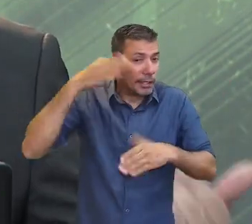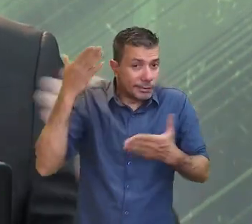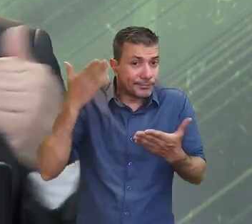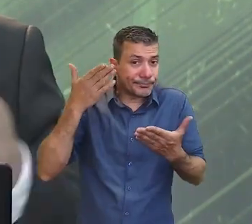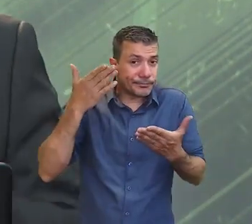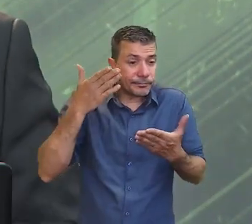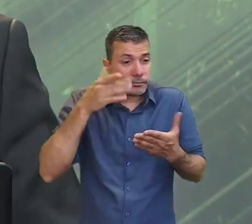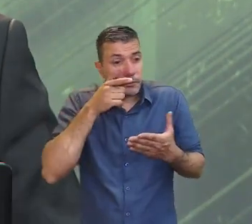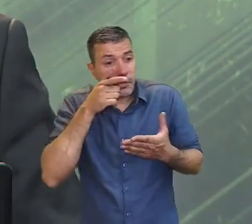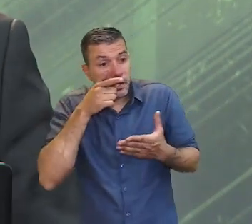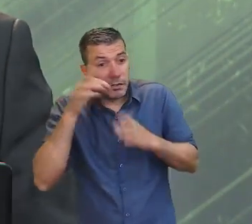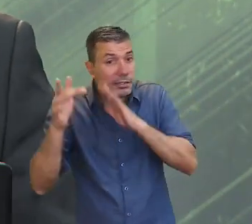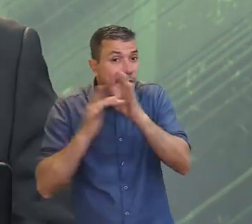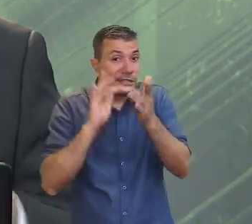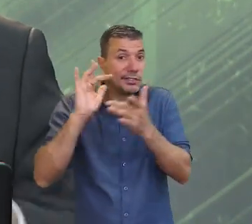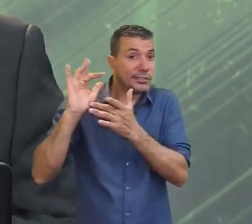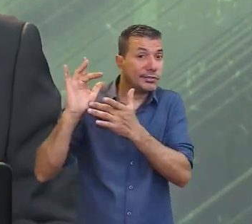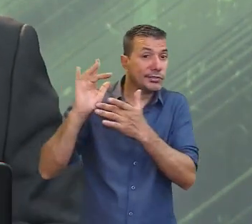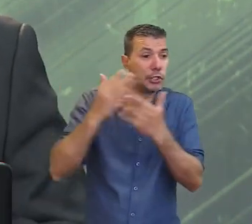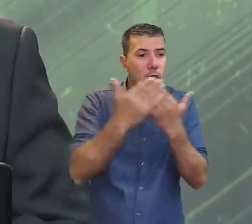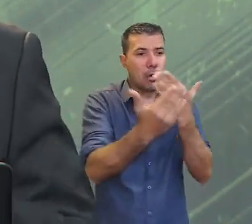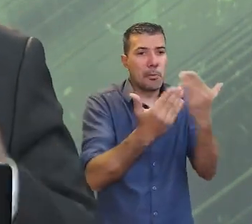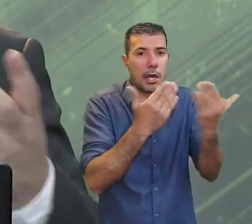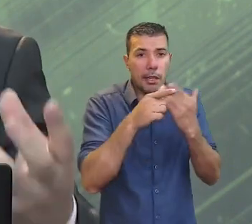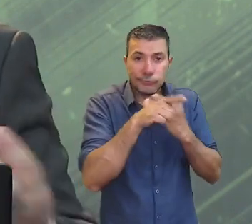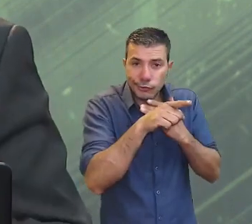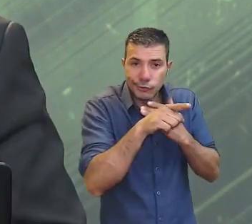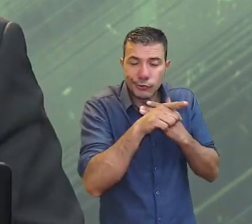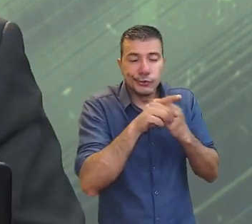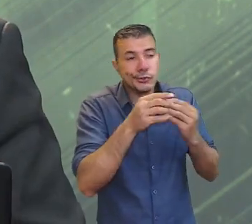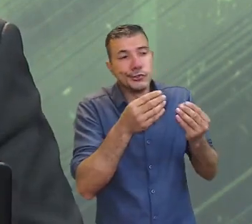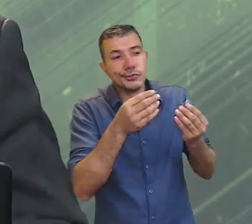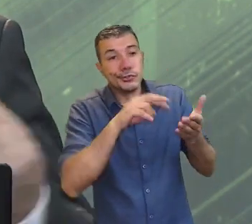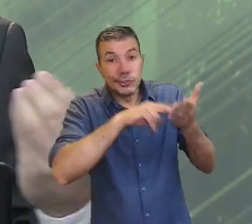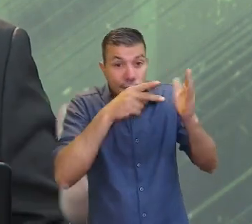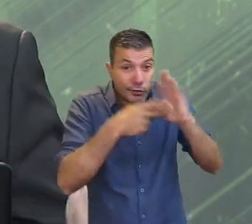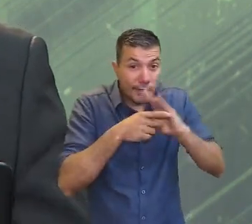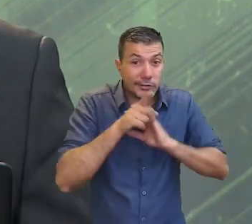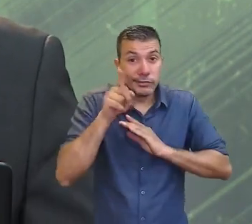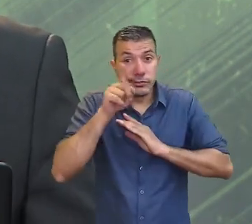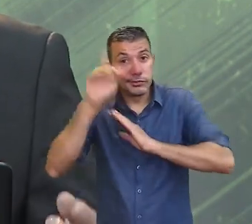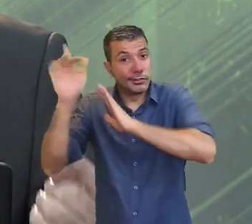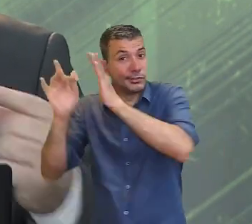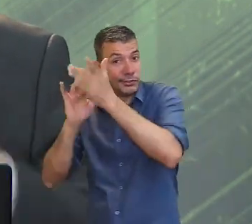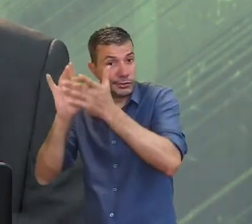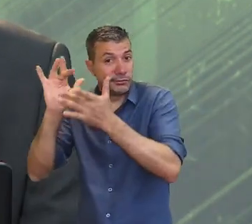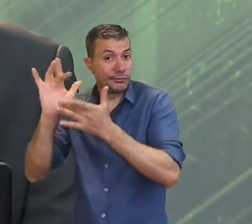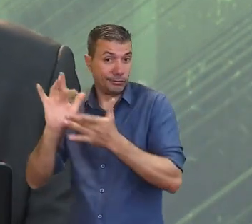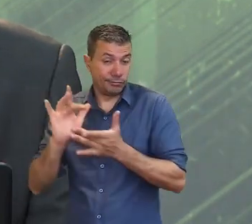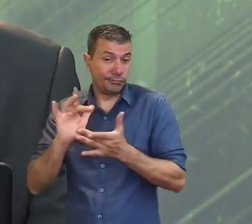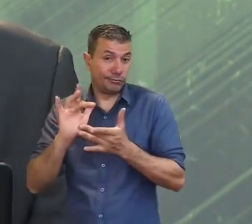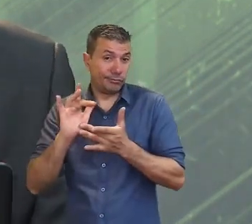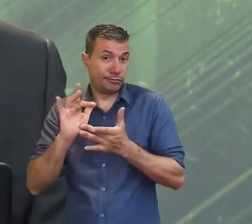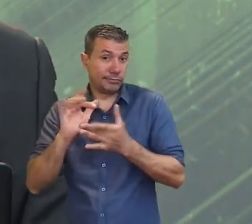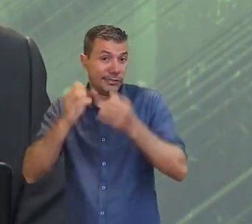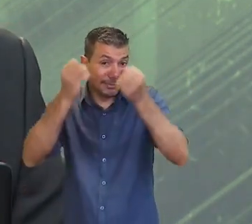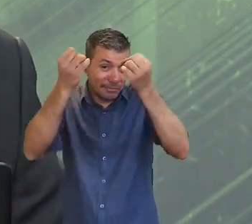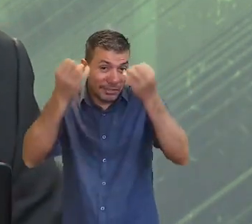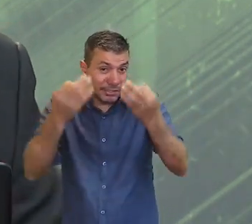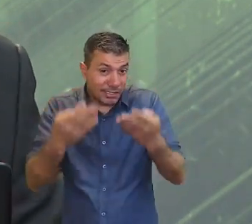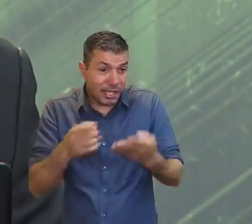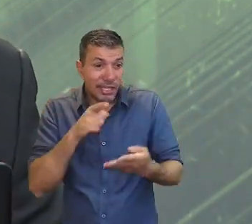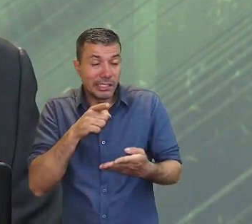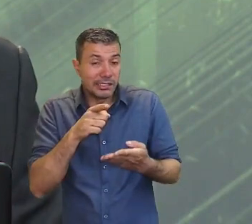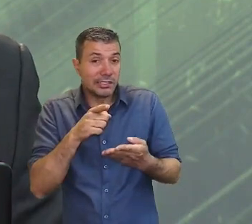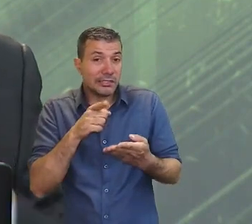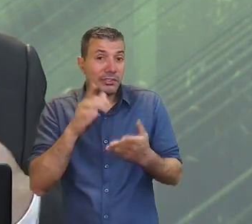que apontava para Cristo. Mas todos esses animais, tudo simbolizava, tinha um processo e tinha uma correspondência com